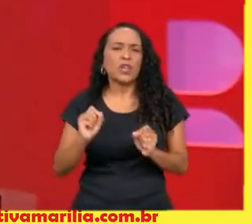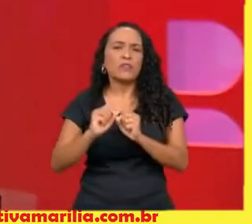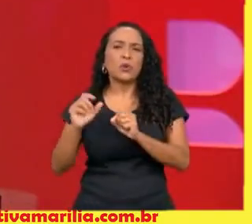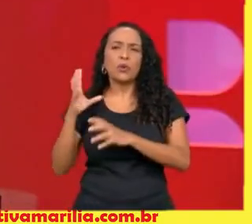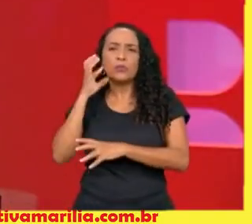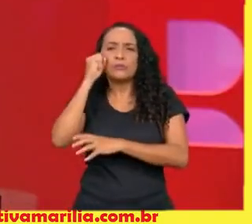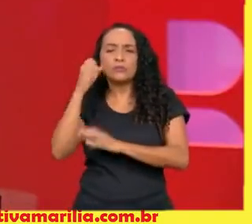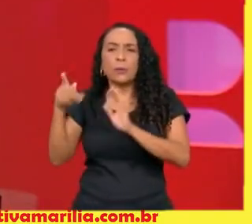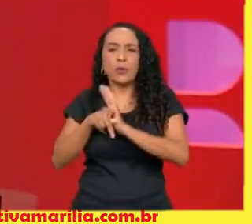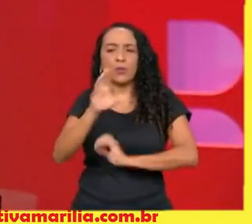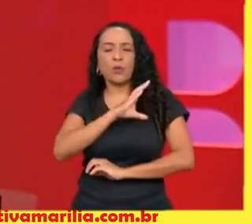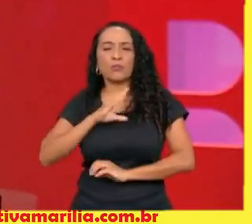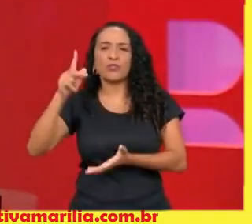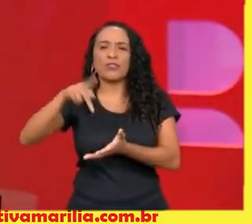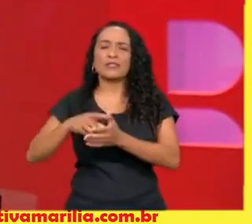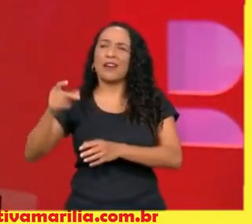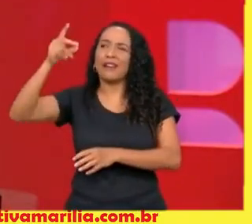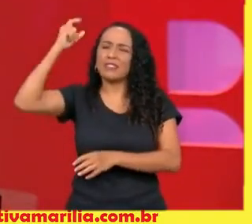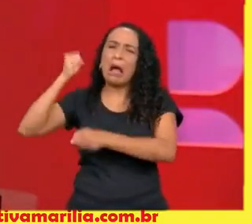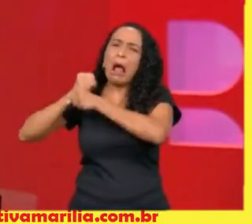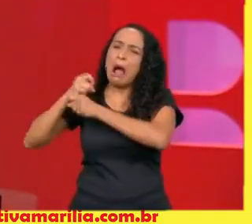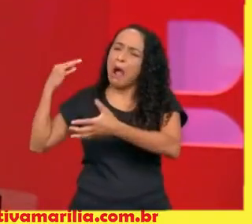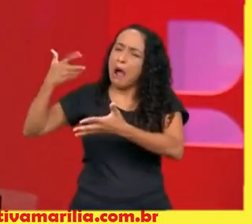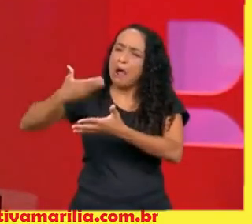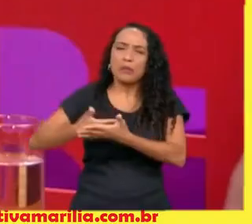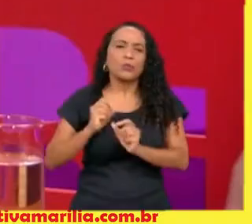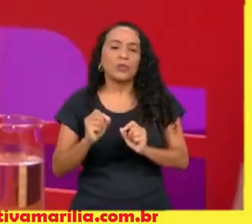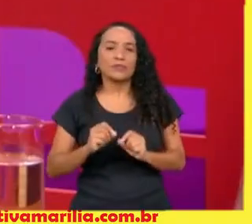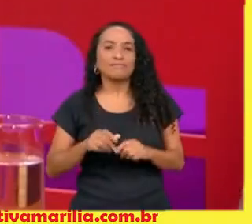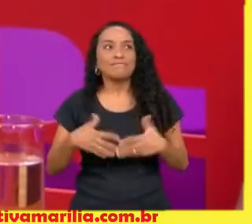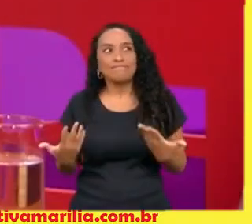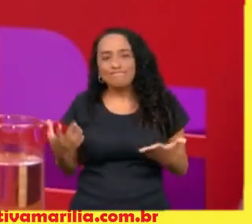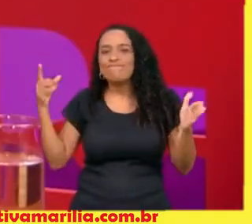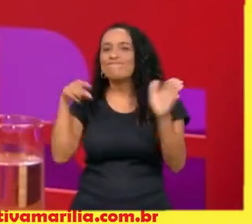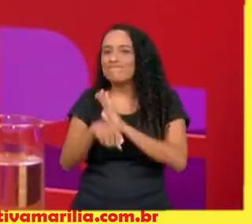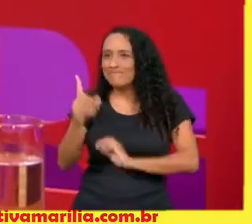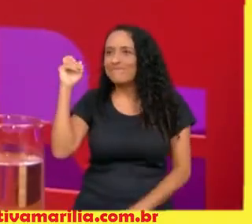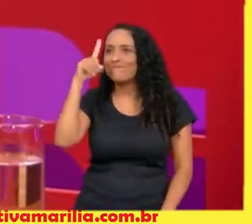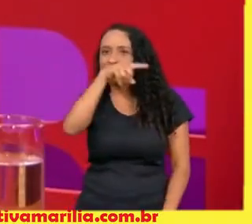da Comissão da Verdade, olhando isso depois de tantos anos? Nossa, é uma pergunta muito difícil, viu? Muito